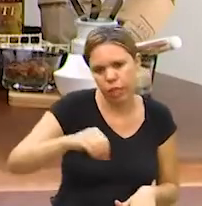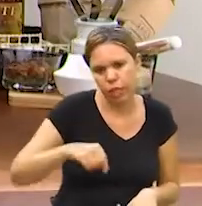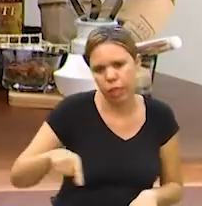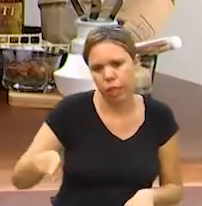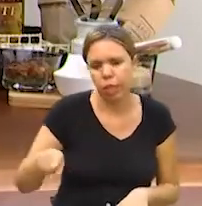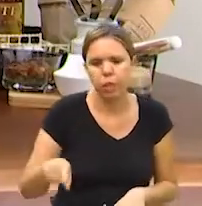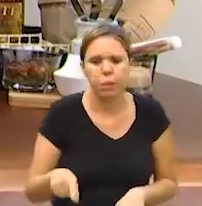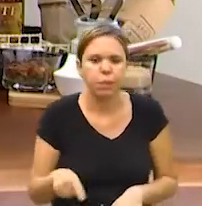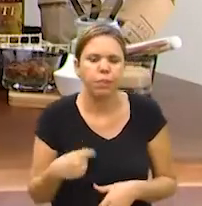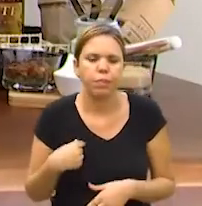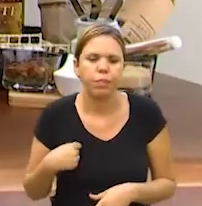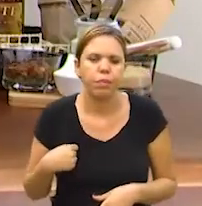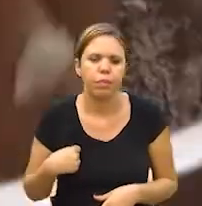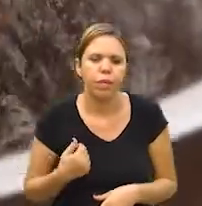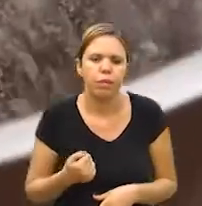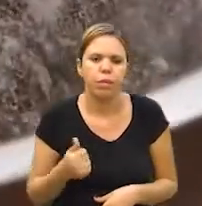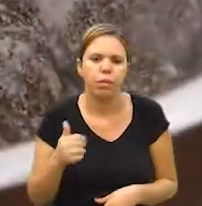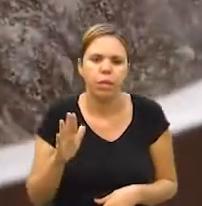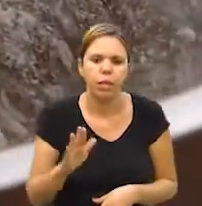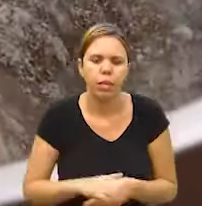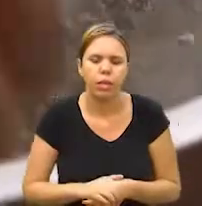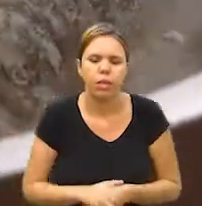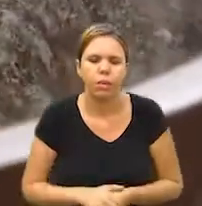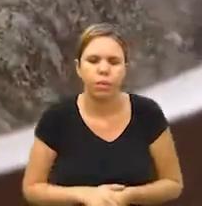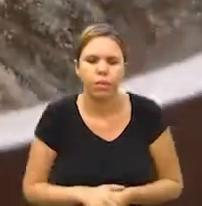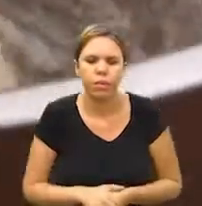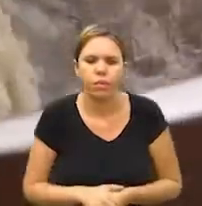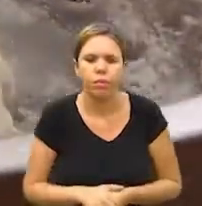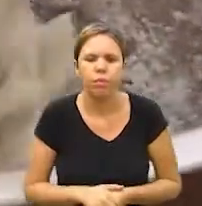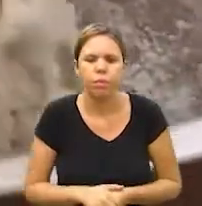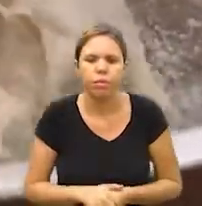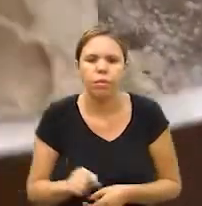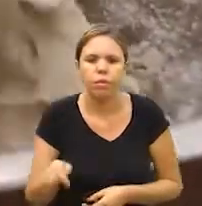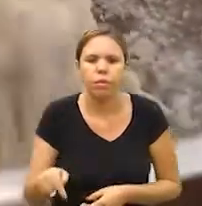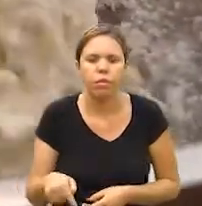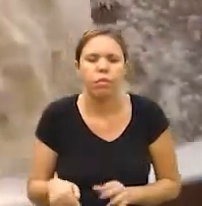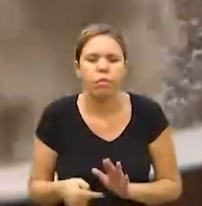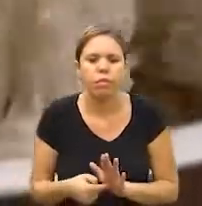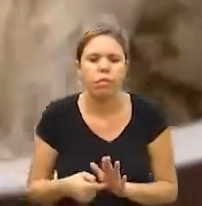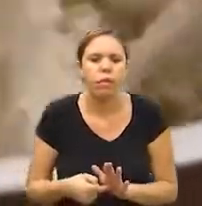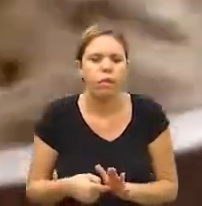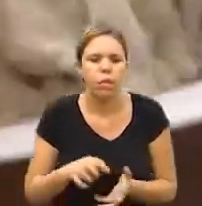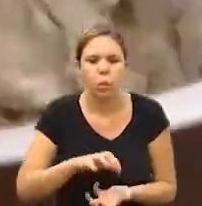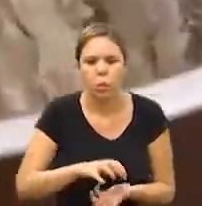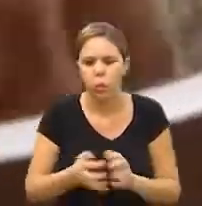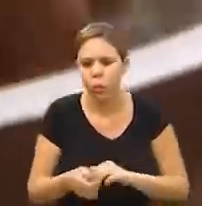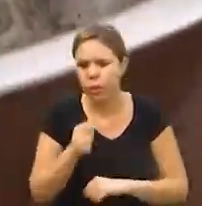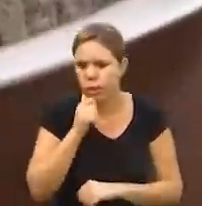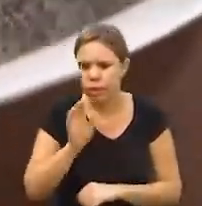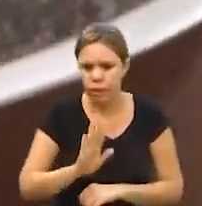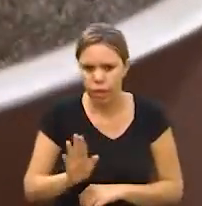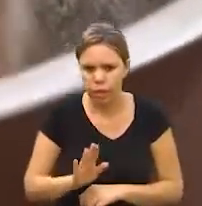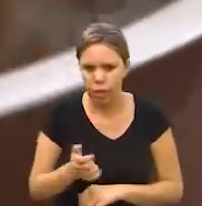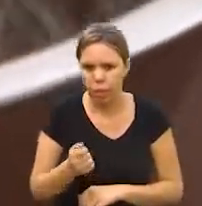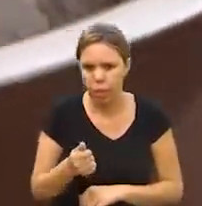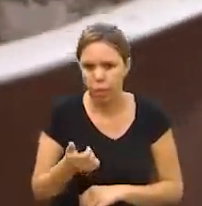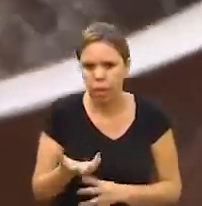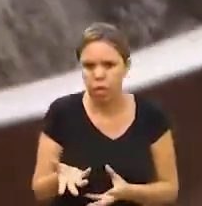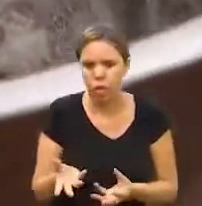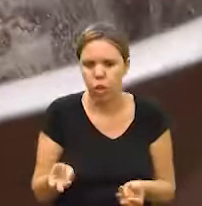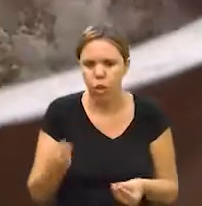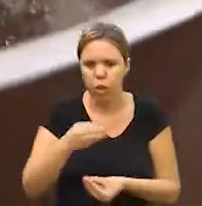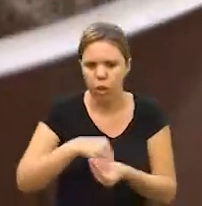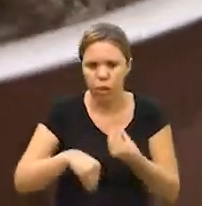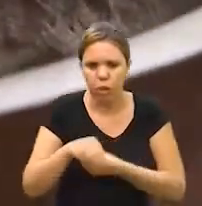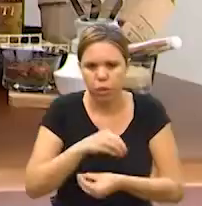um pouco mais de autólise. Ah. Aqui você não está sovando, né? Não, eu só estou agregando